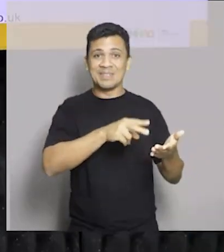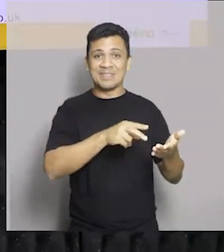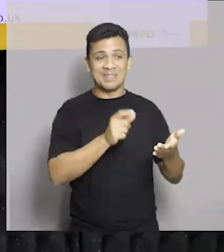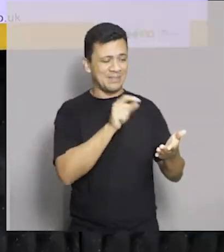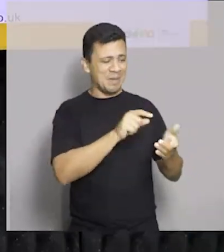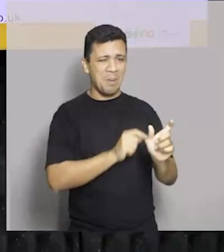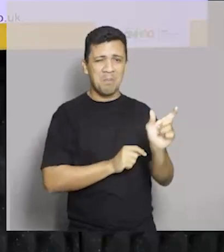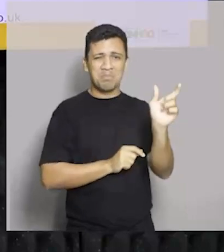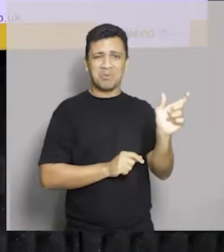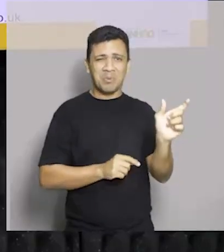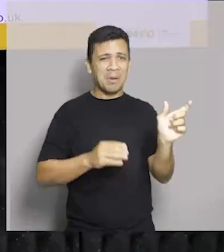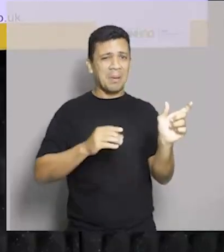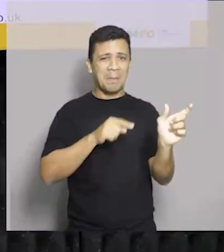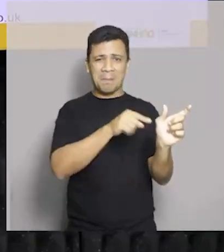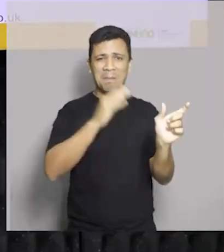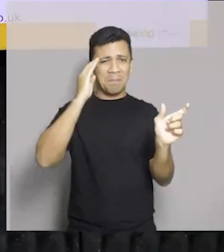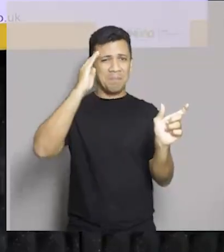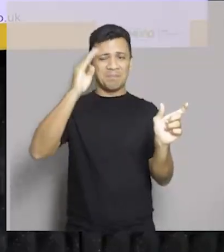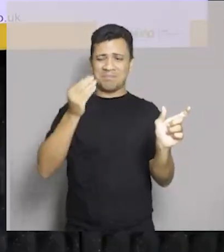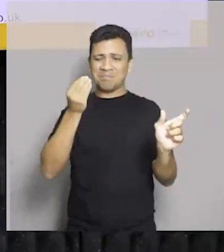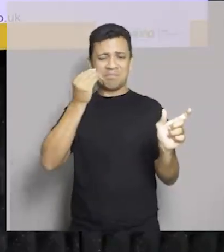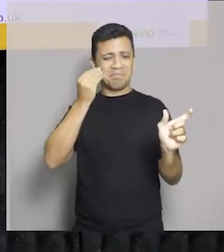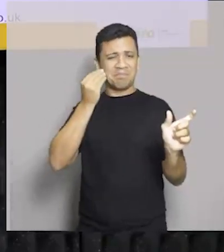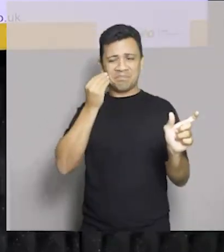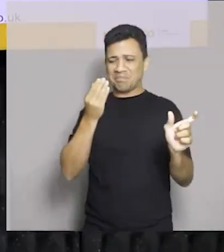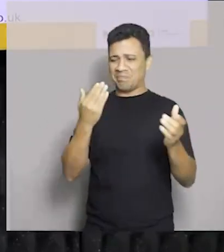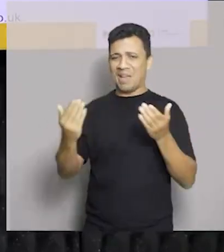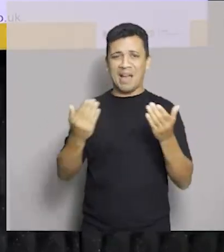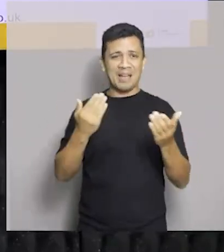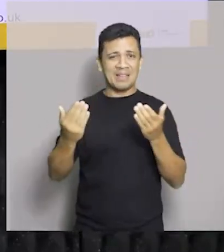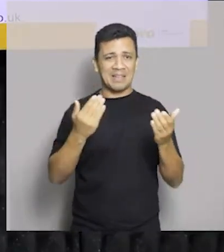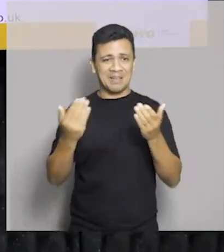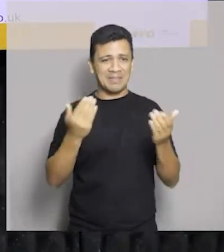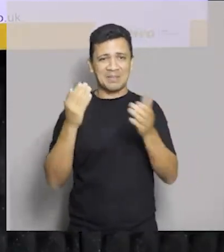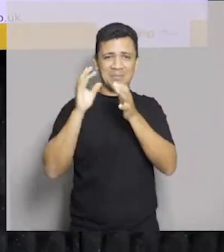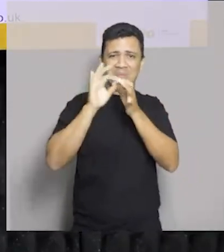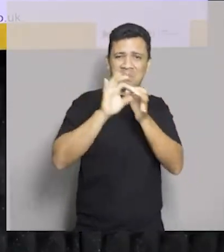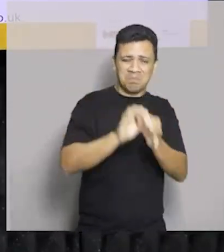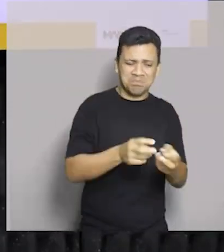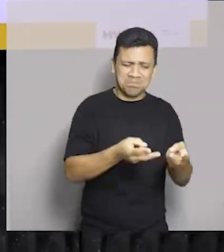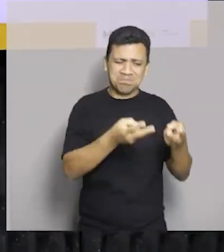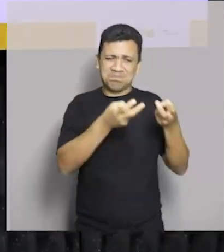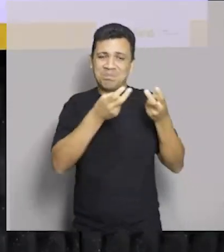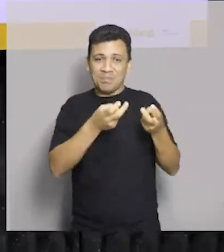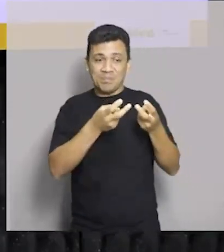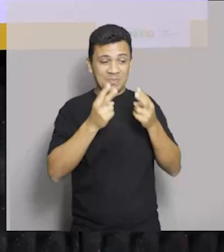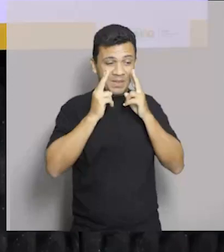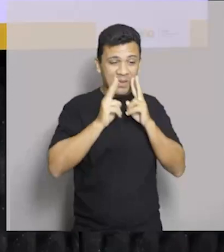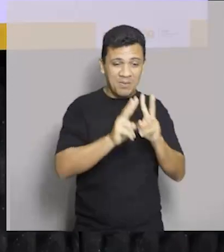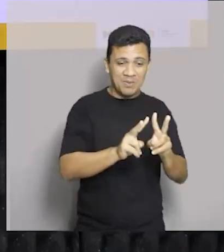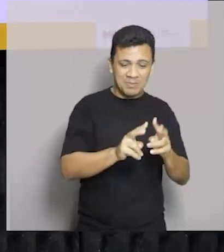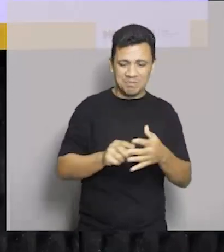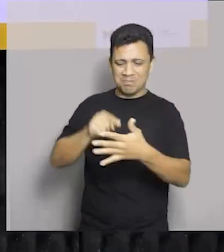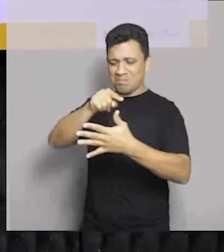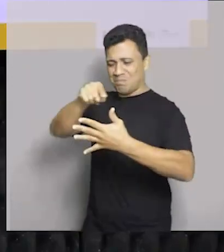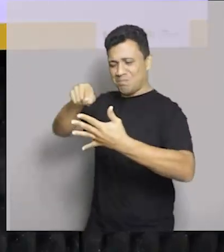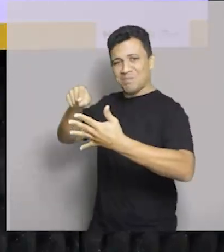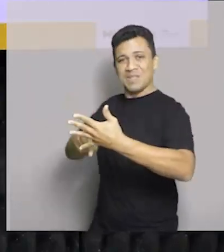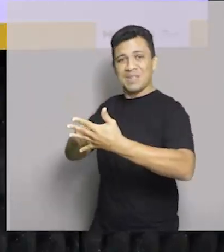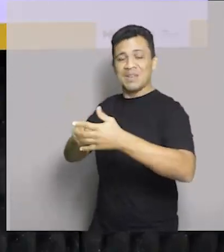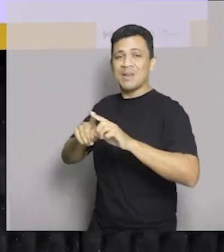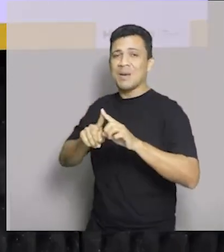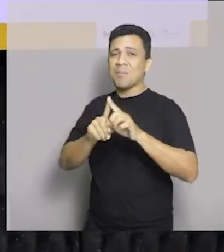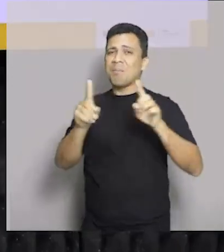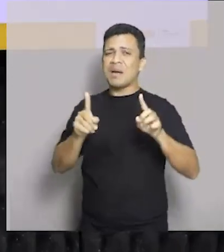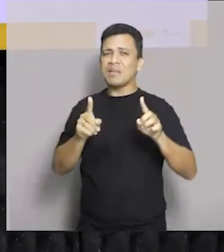procurar palavras-chave, ia tentar analisar as coisas que você consegue identificar e olhar as alternativas. Mas o que